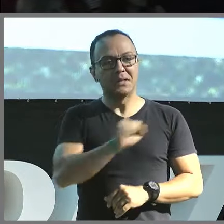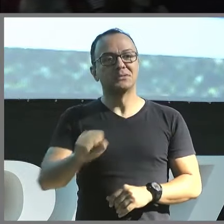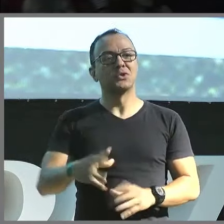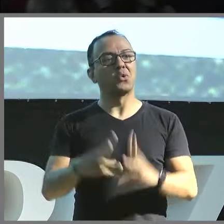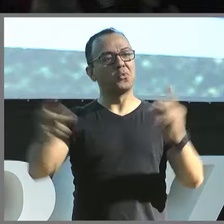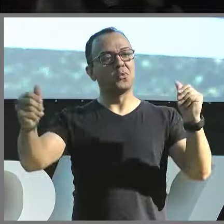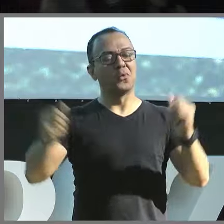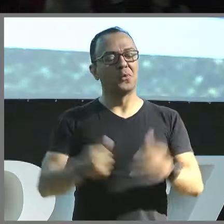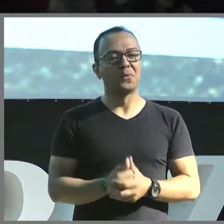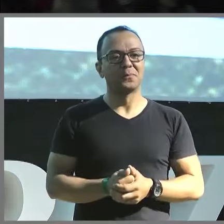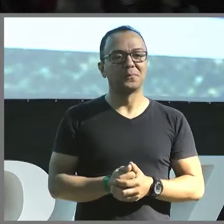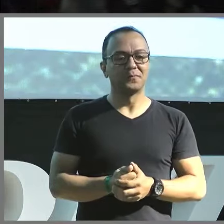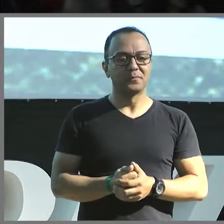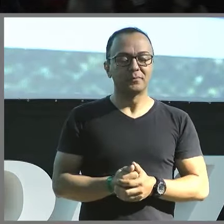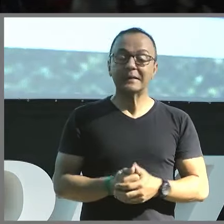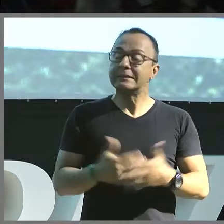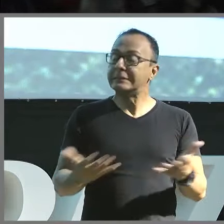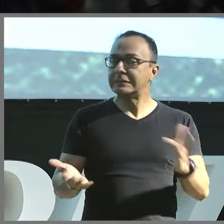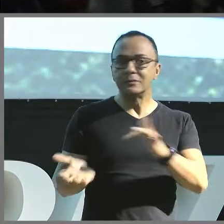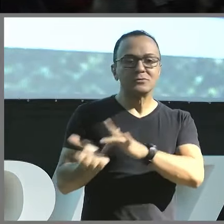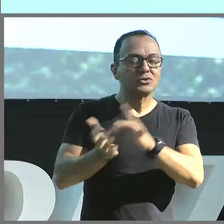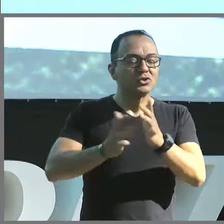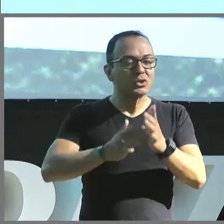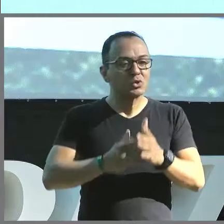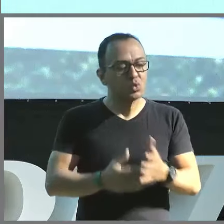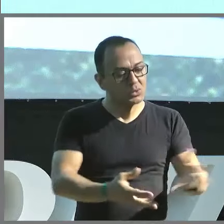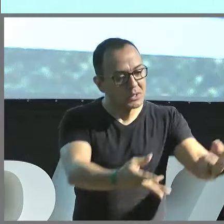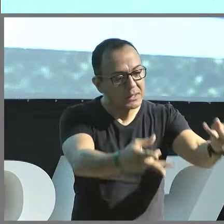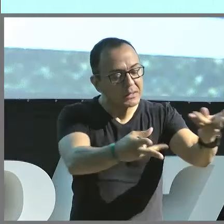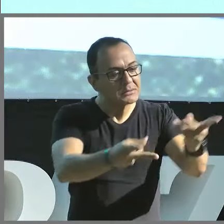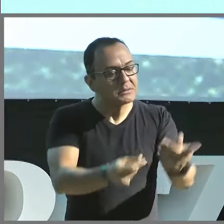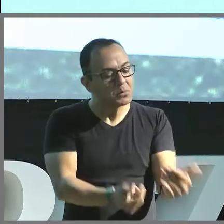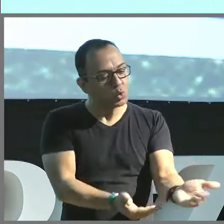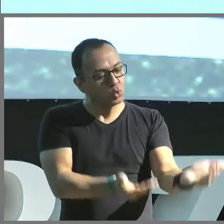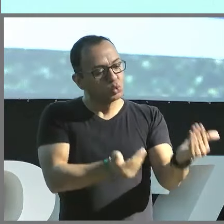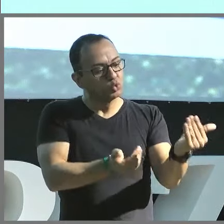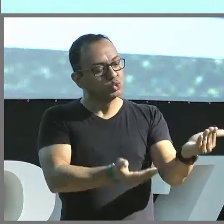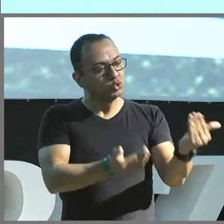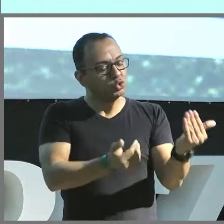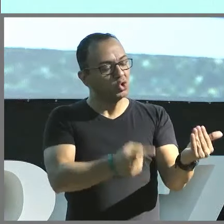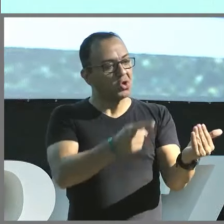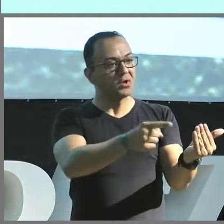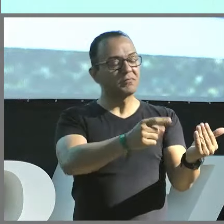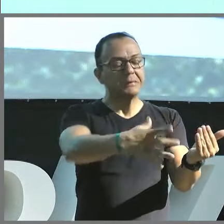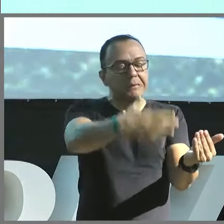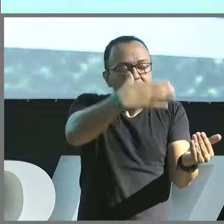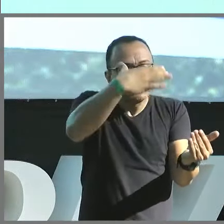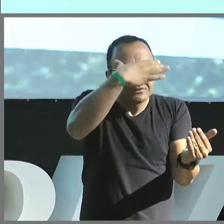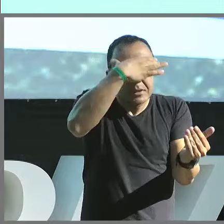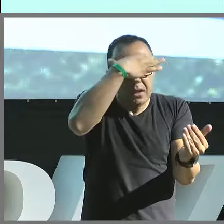Este homem que atendeu o jovem fazendo transe